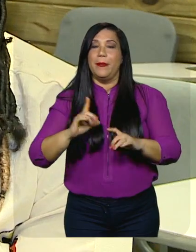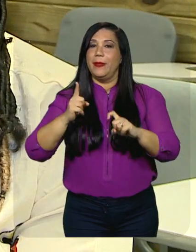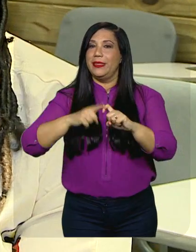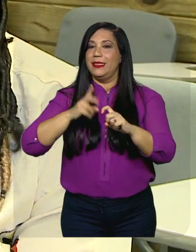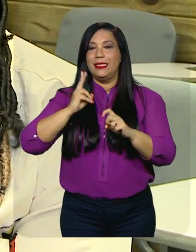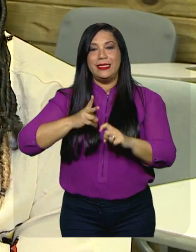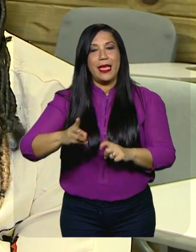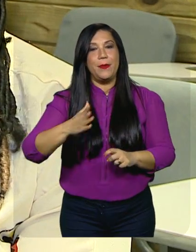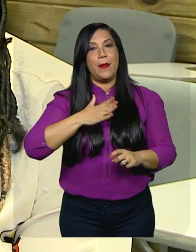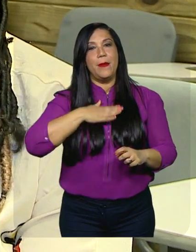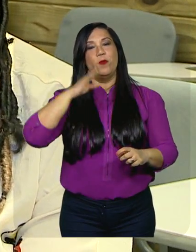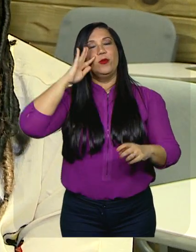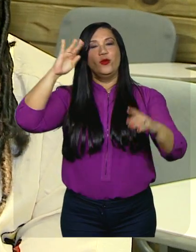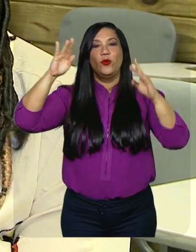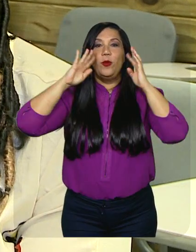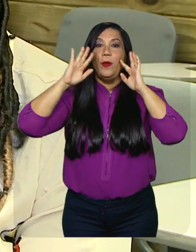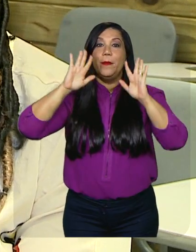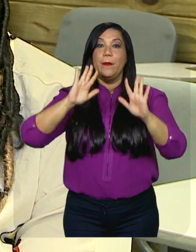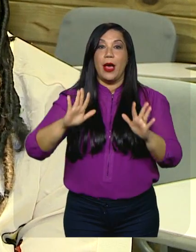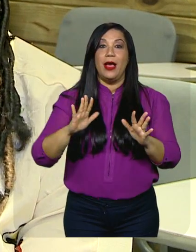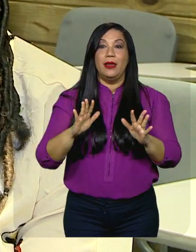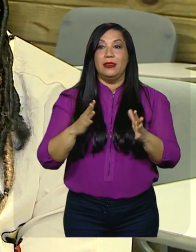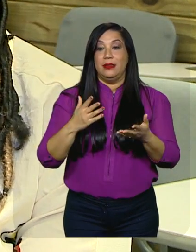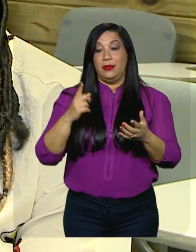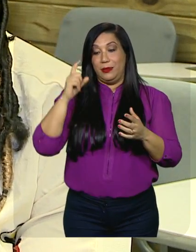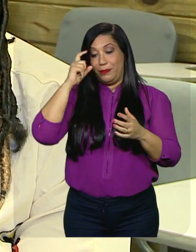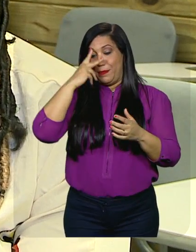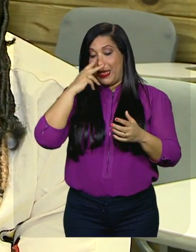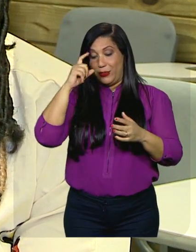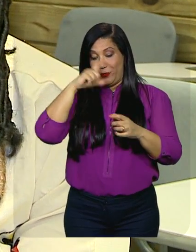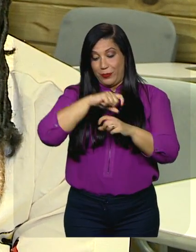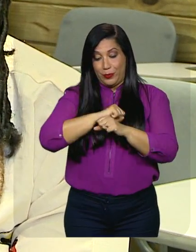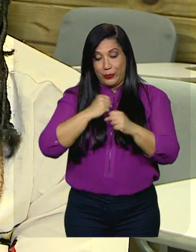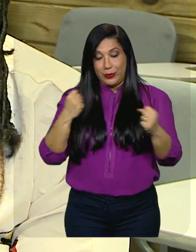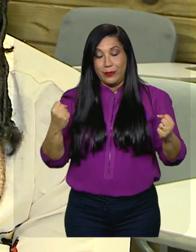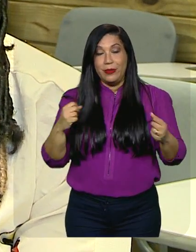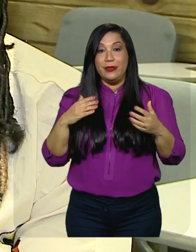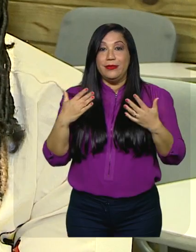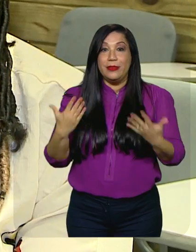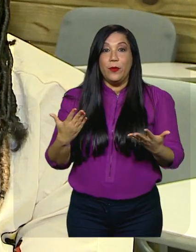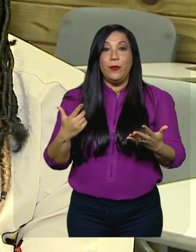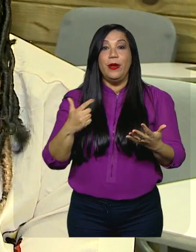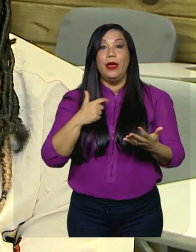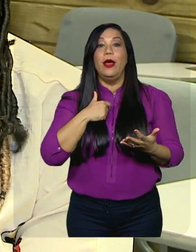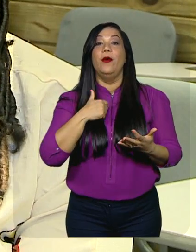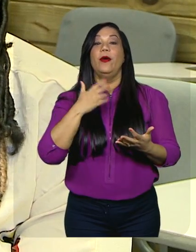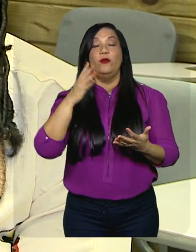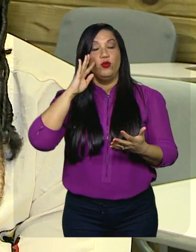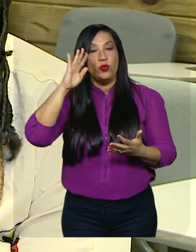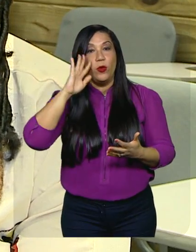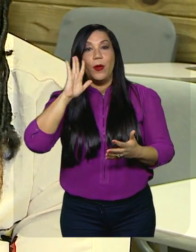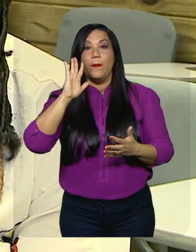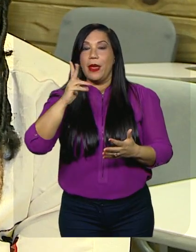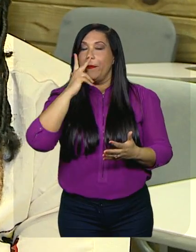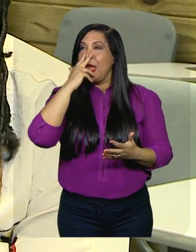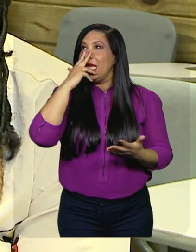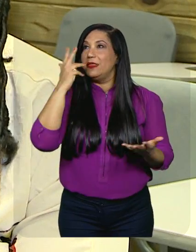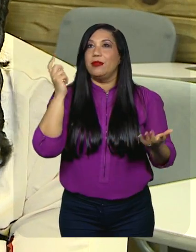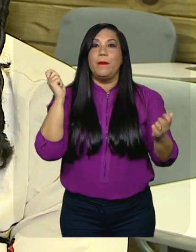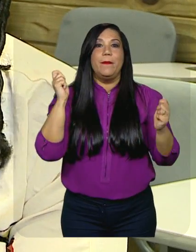sempre esteve nos meus sonhos, mas muito longe da minha realidade. Então, é algo que, apesar de ser um sonho, era algo que não